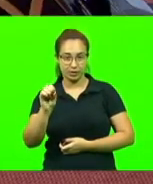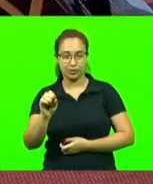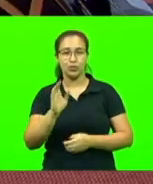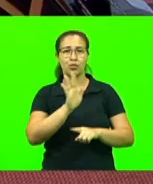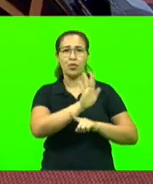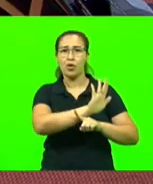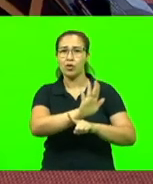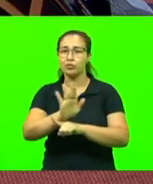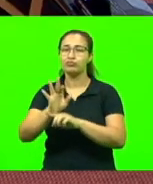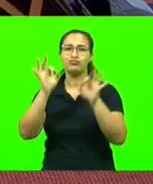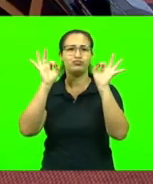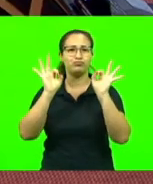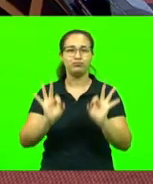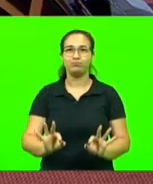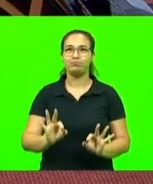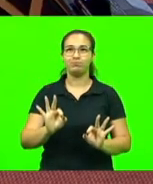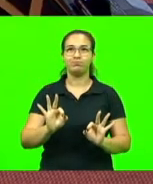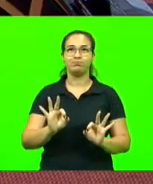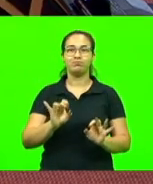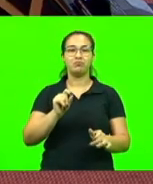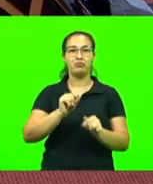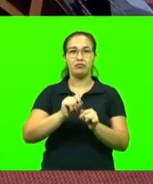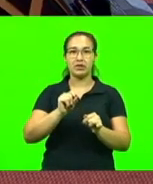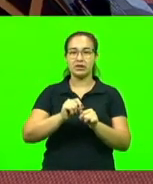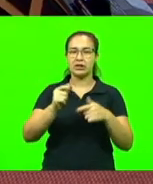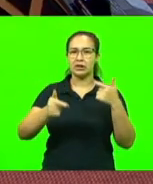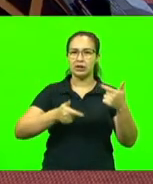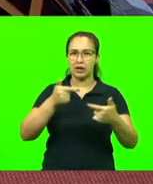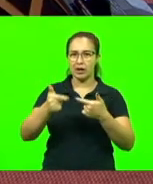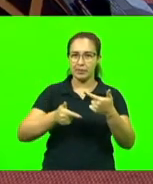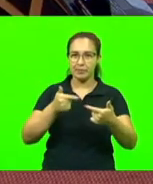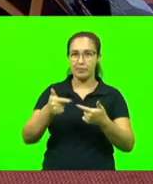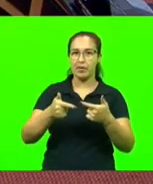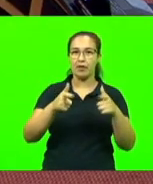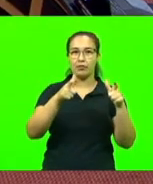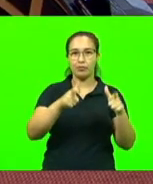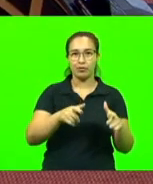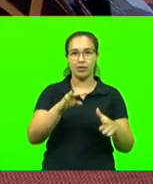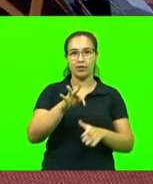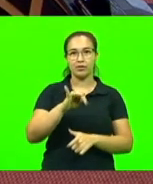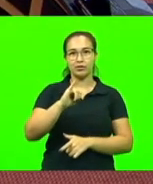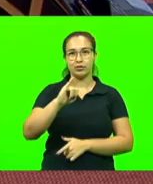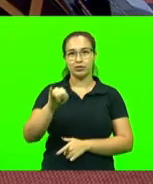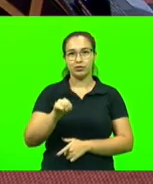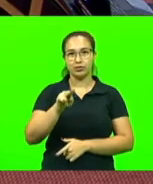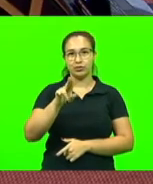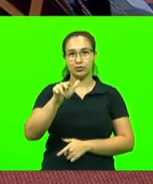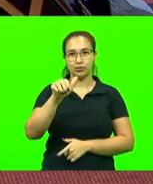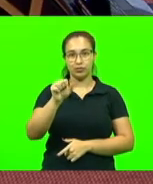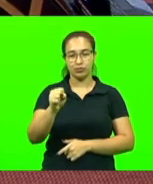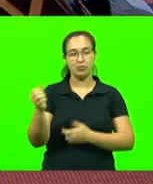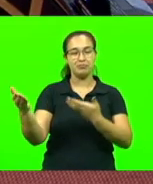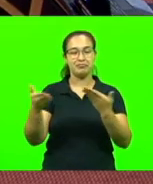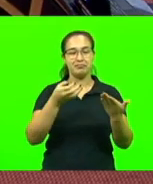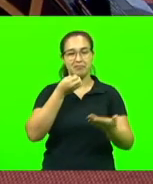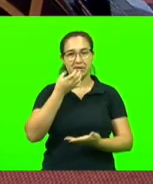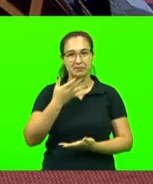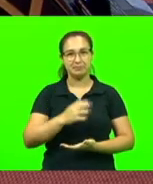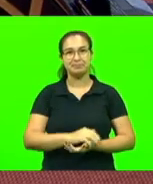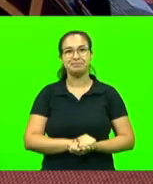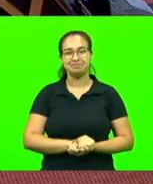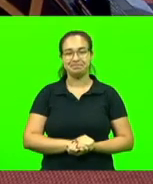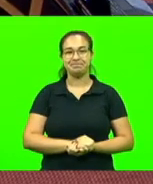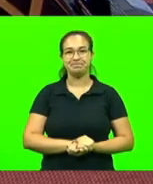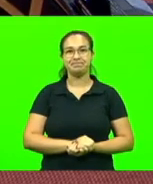operar os desígnios dos trabalhos de Tijuca. Seja muito bem-vindo, meu querido prefeito, meu querido amigo Rosenildo. Em nome